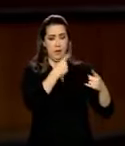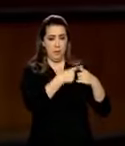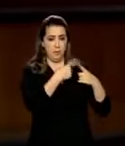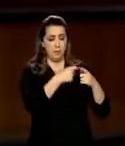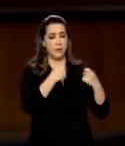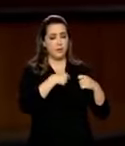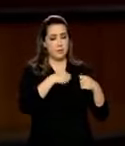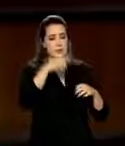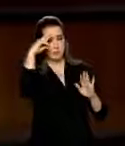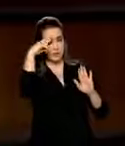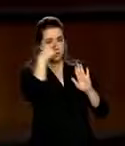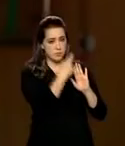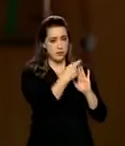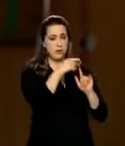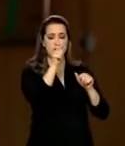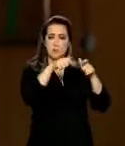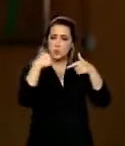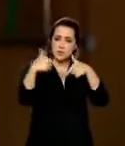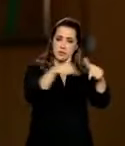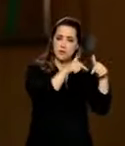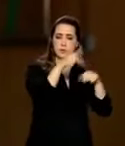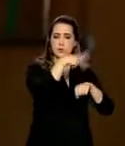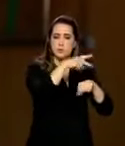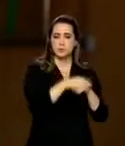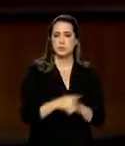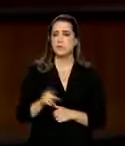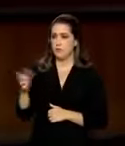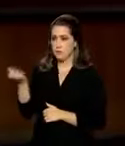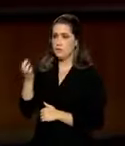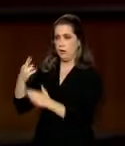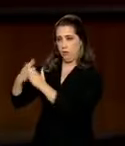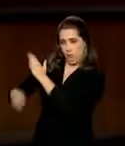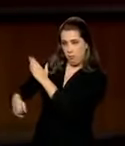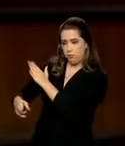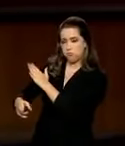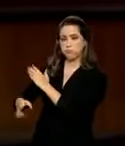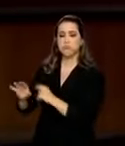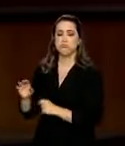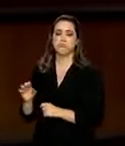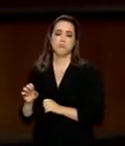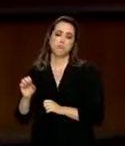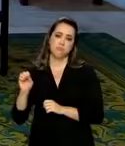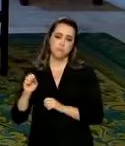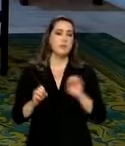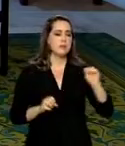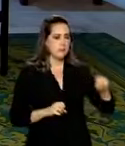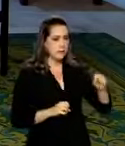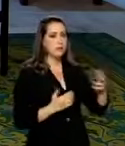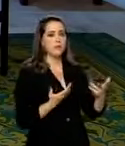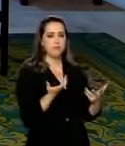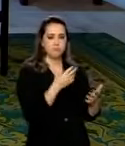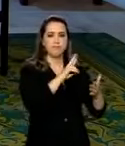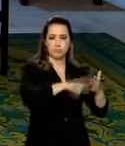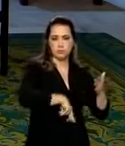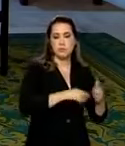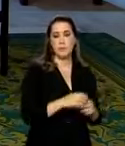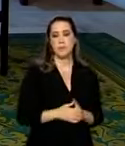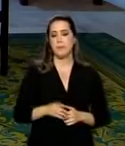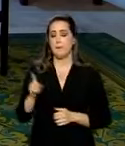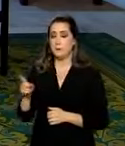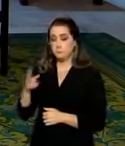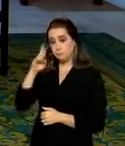ao contribuinte brasileiro. E aí o senhor pretende vetar? A ideia nossa é vetar esse dispositivo aí. Agora, o senhor falou que das obras,